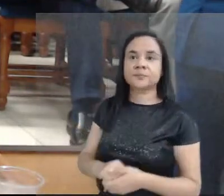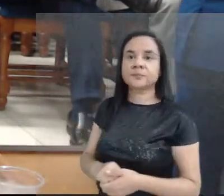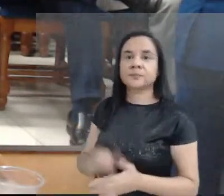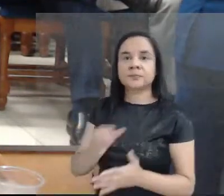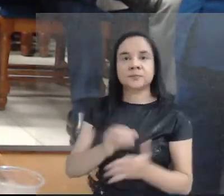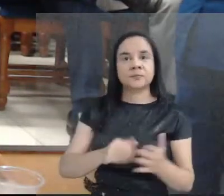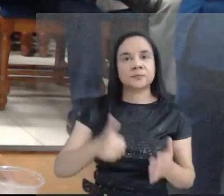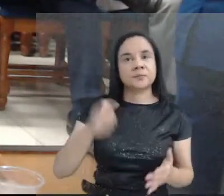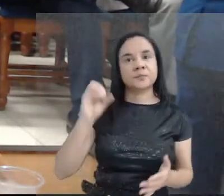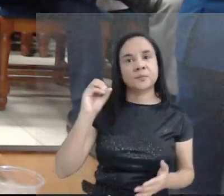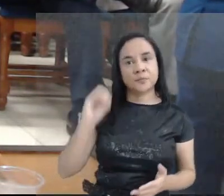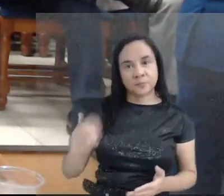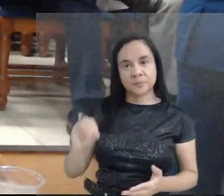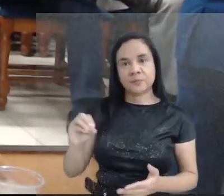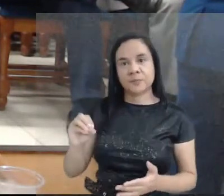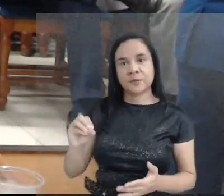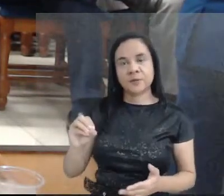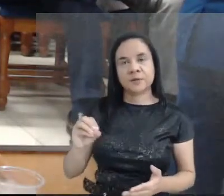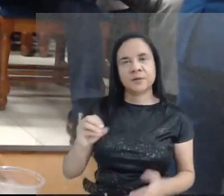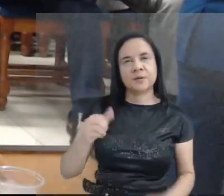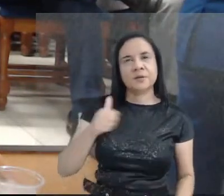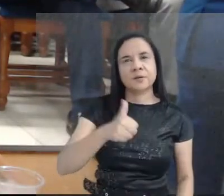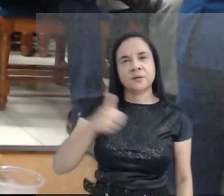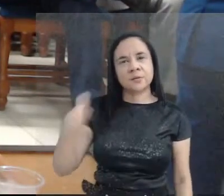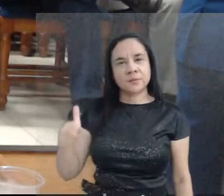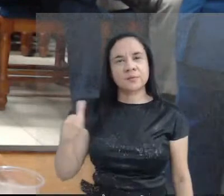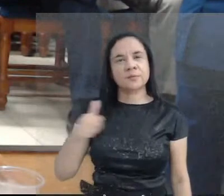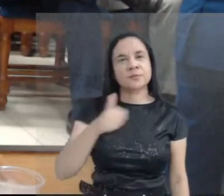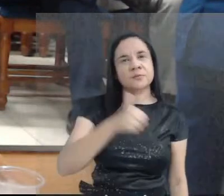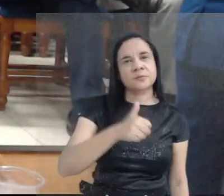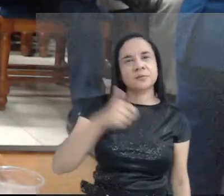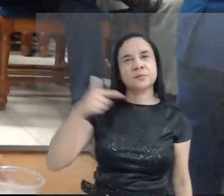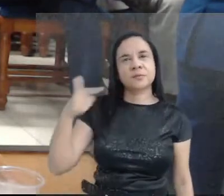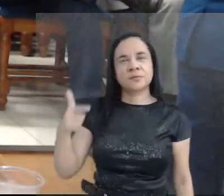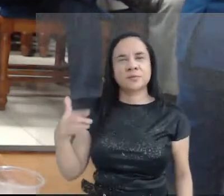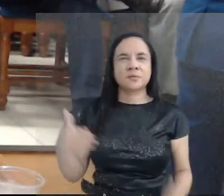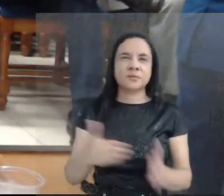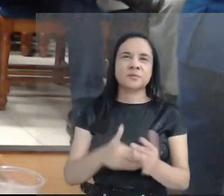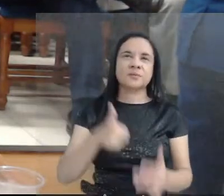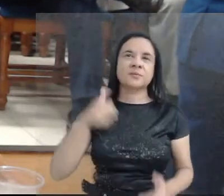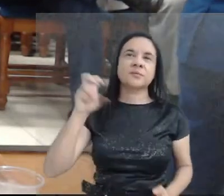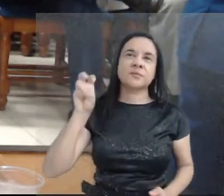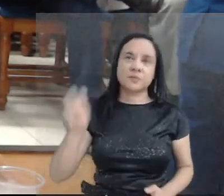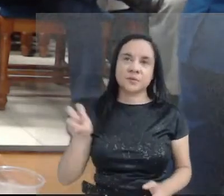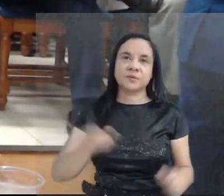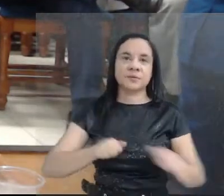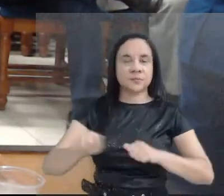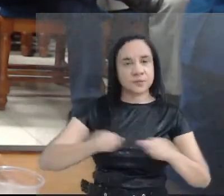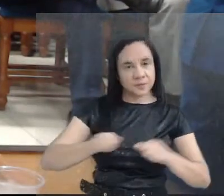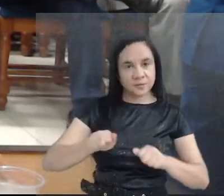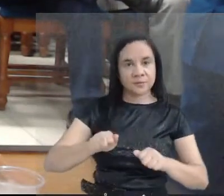capítulo 10, 11, 12, 13, até o 15 de Atos dos Apóstolos,